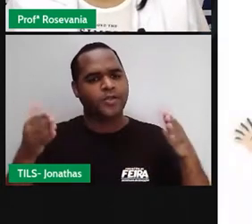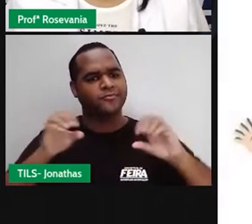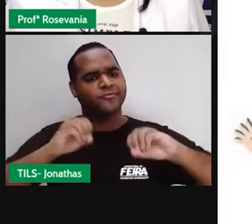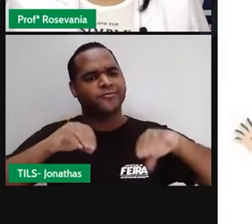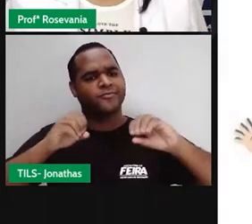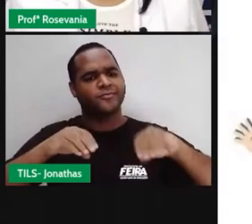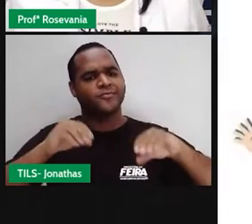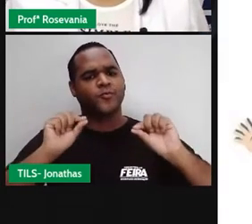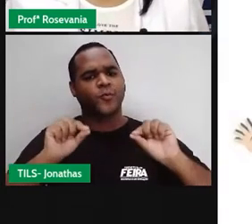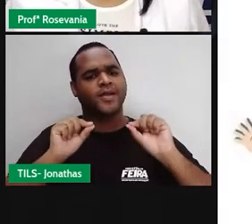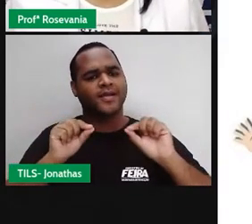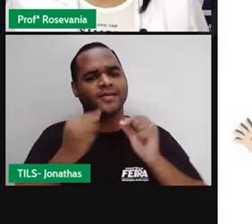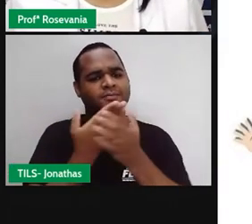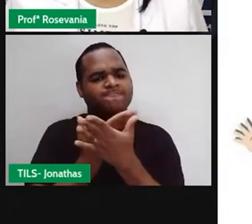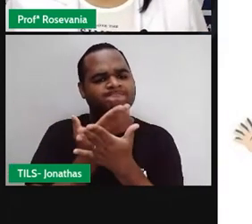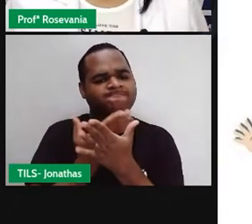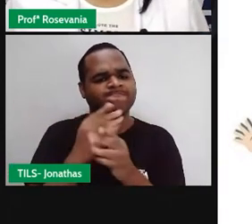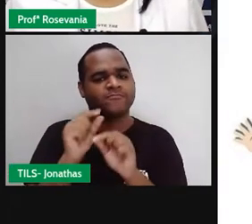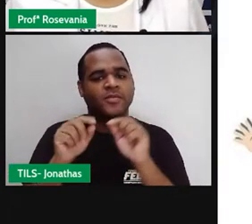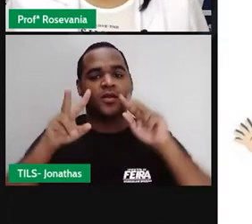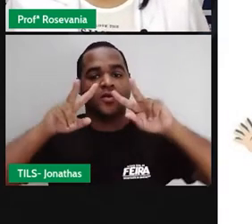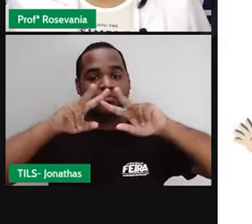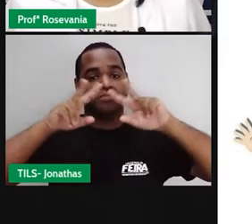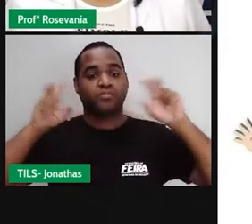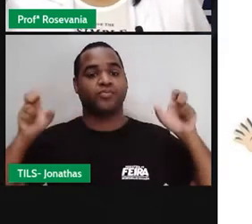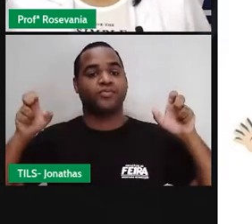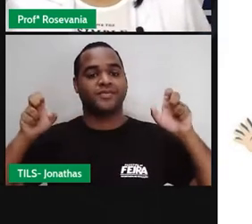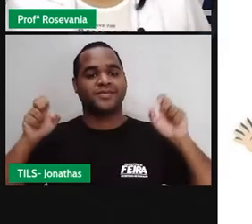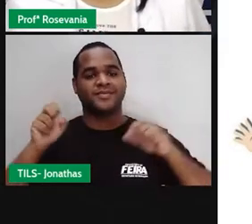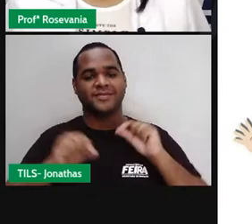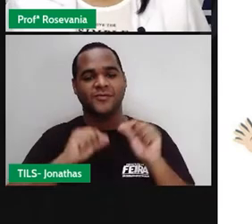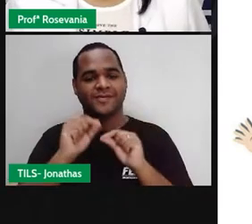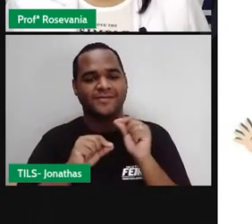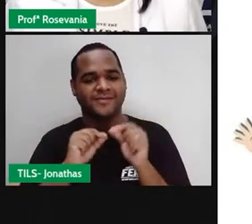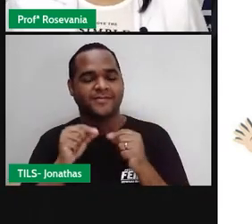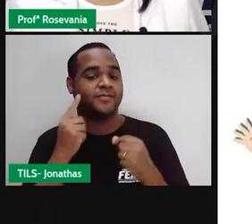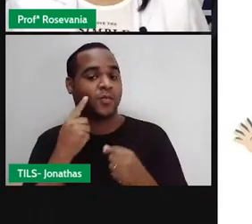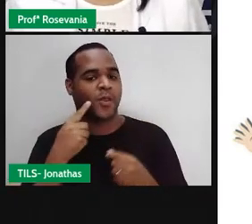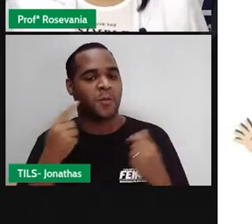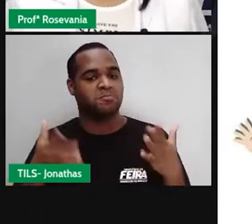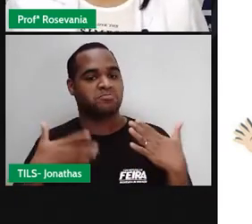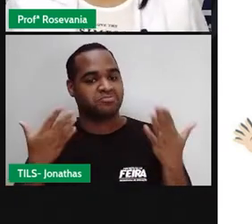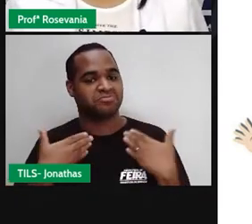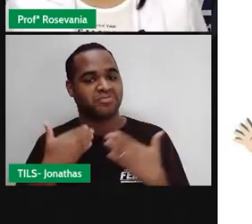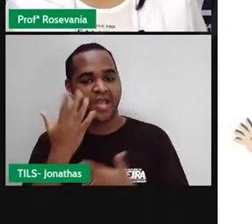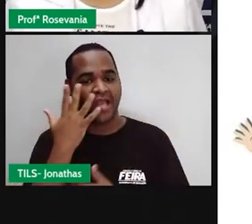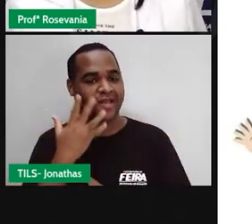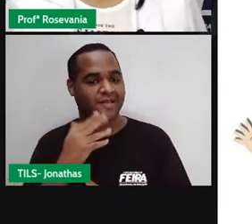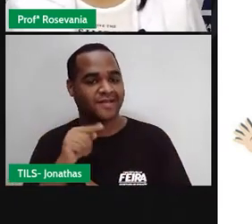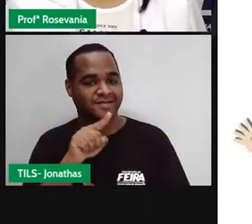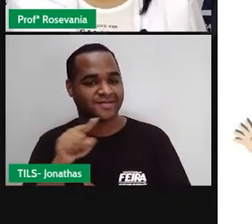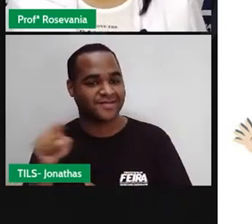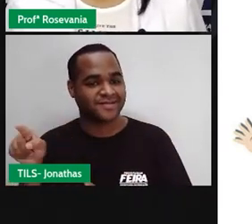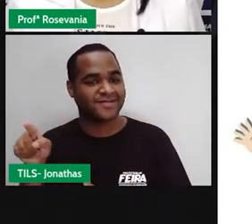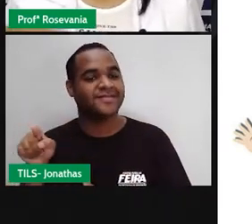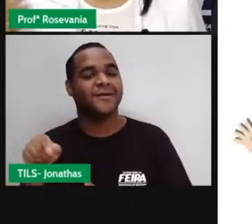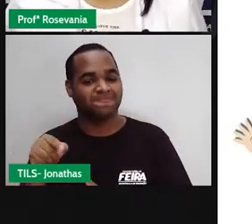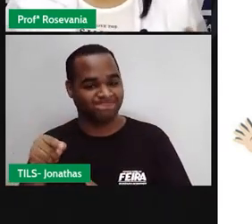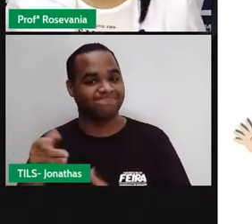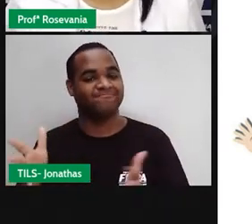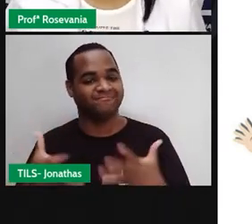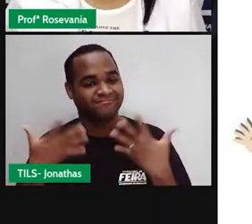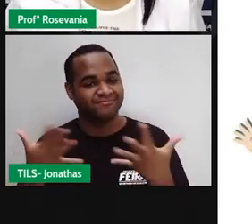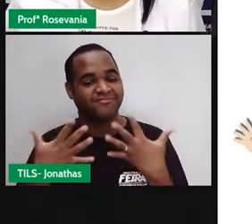hoje, né? Qual será o tema de hoje? Olha como essas crianças, né, estão alegres aí. Então, a aula de hoje, né, nós vamos falar sobre uma coisa